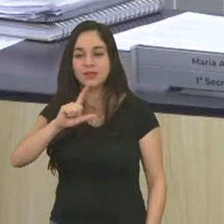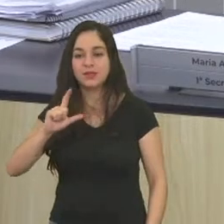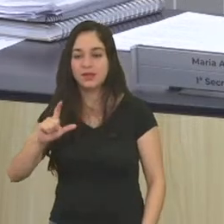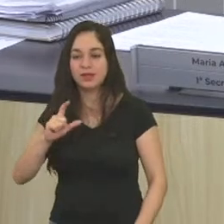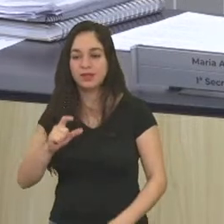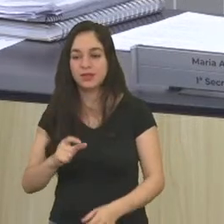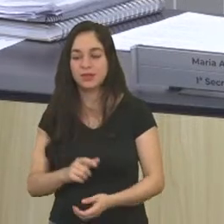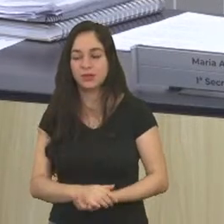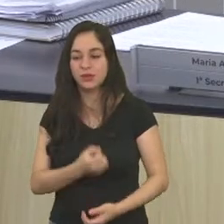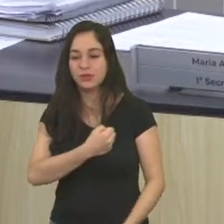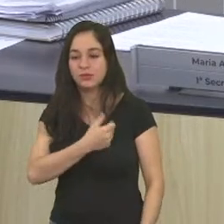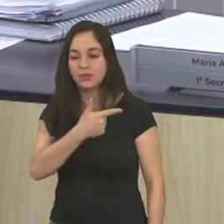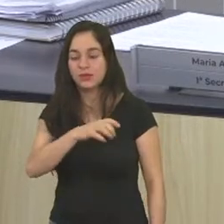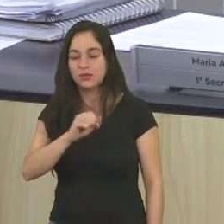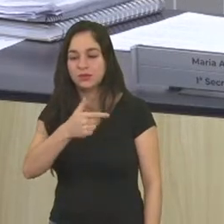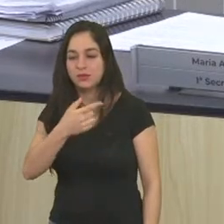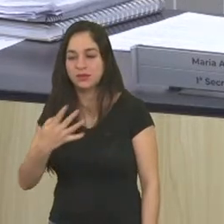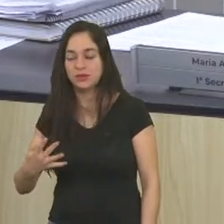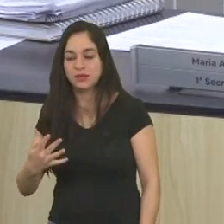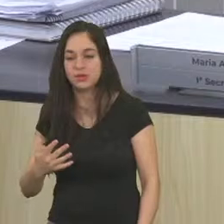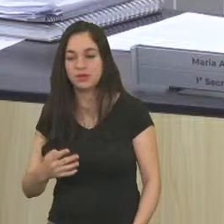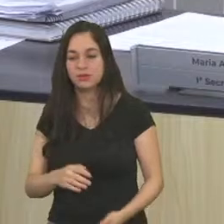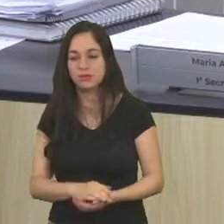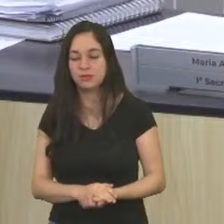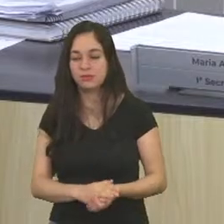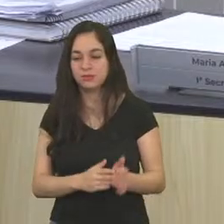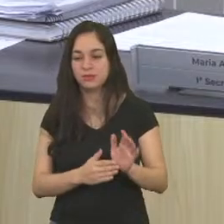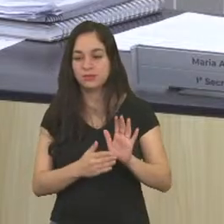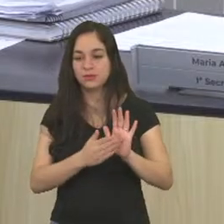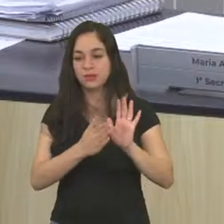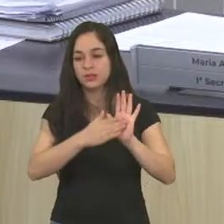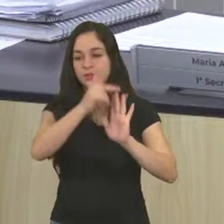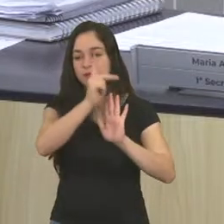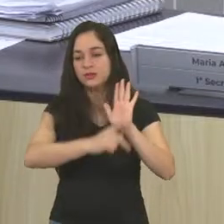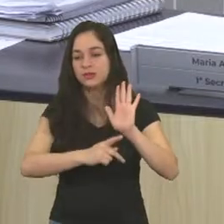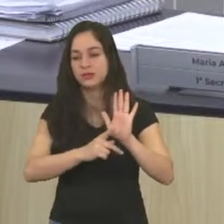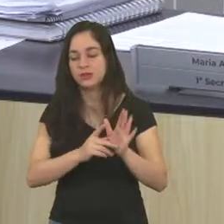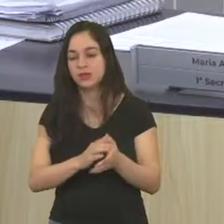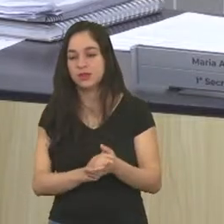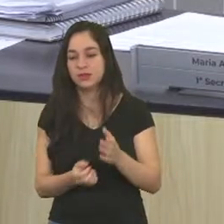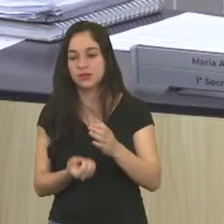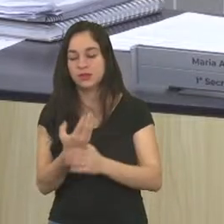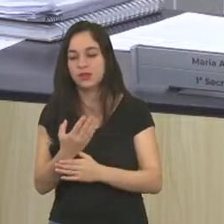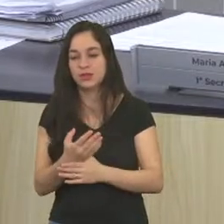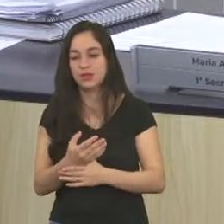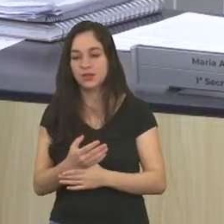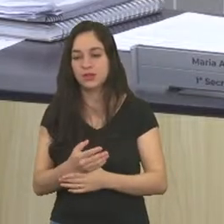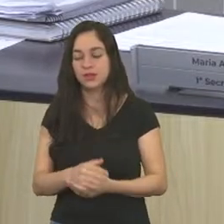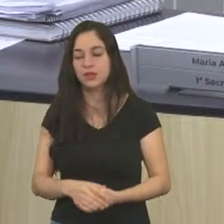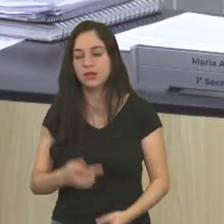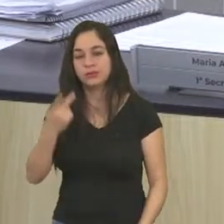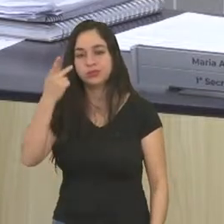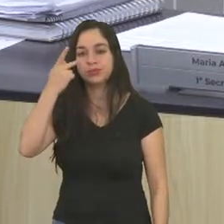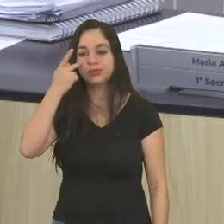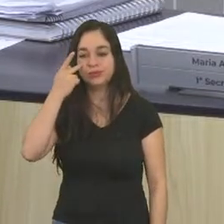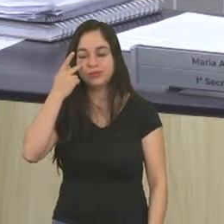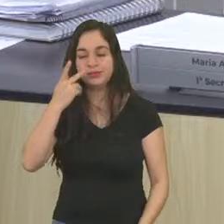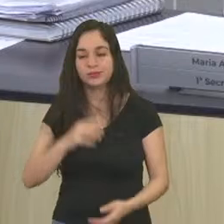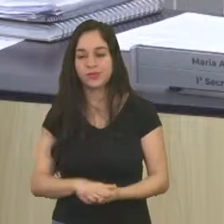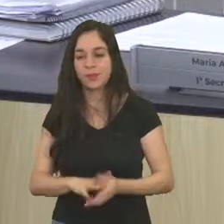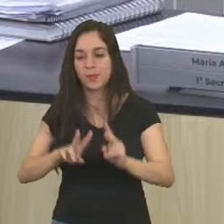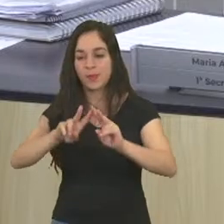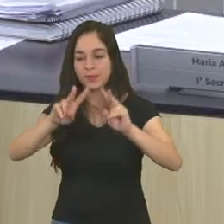84/2024, projeto de lei do Legislativo com emenda. Autoria, vereador Paulinho dos Condutores.